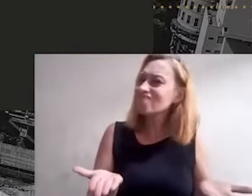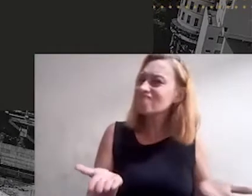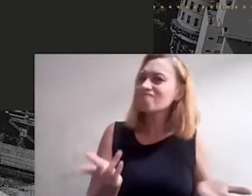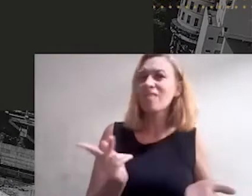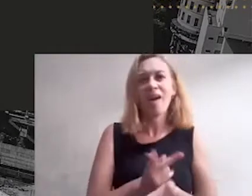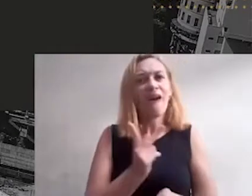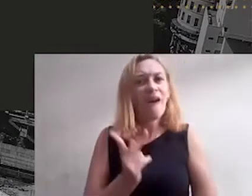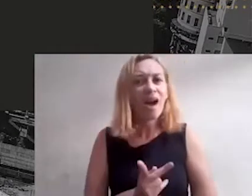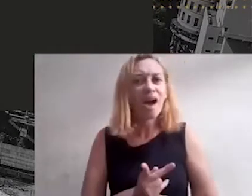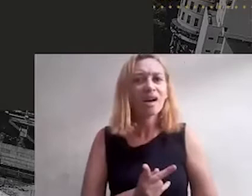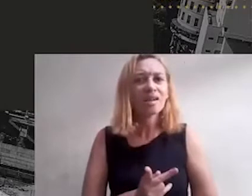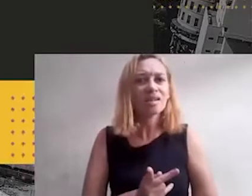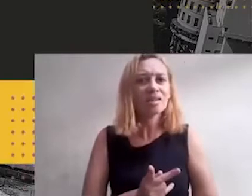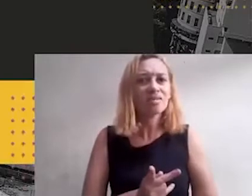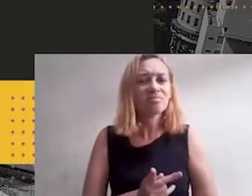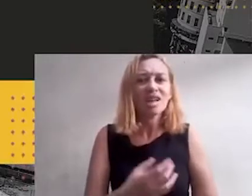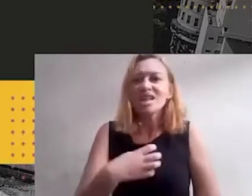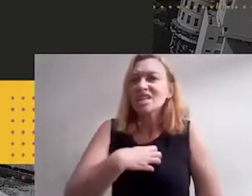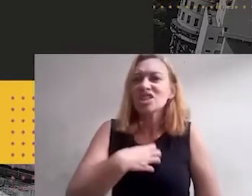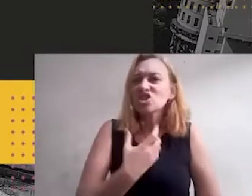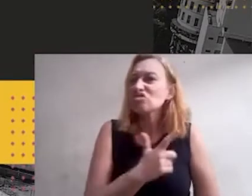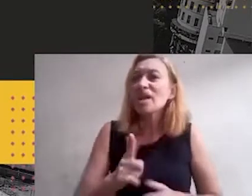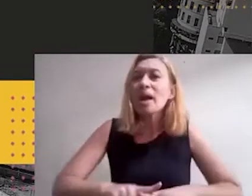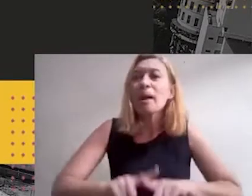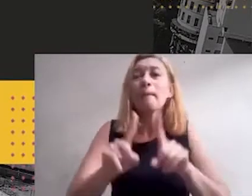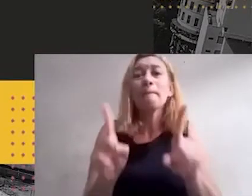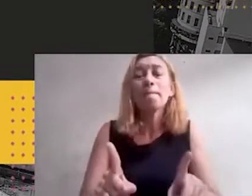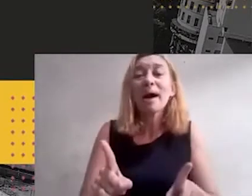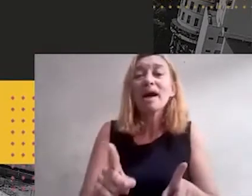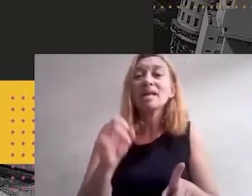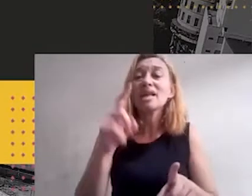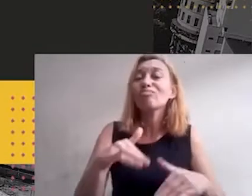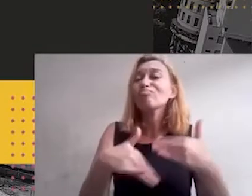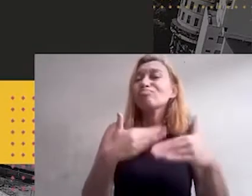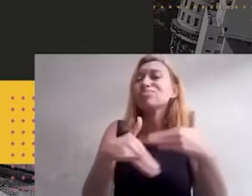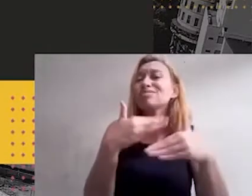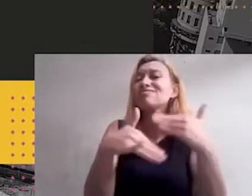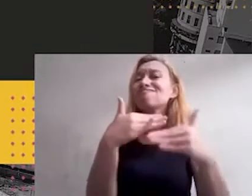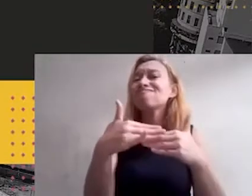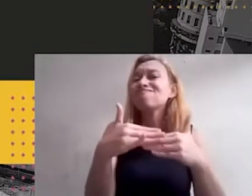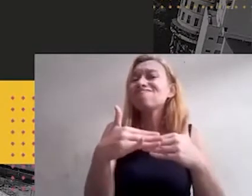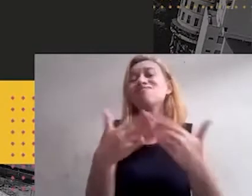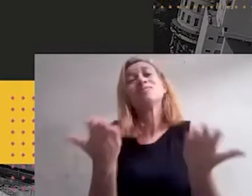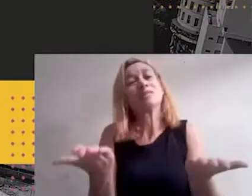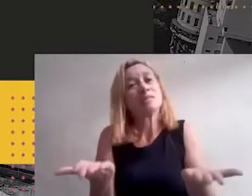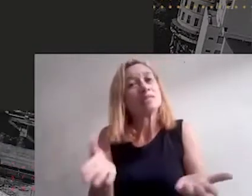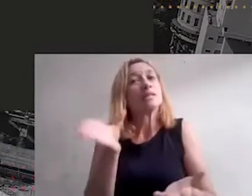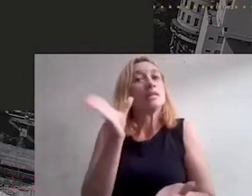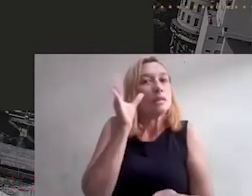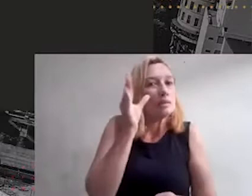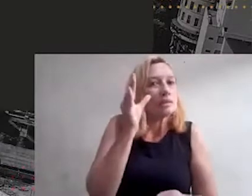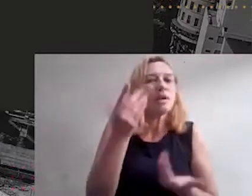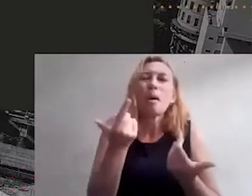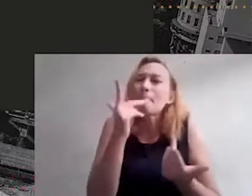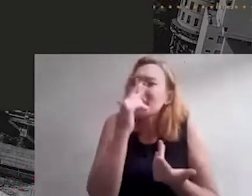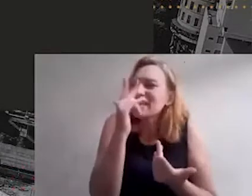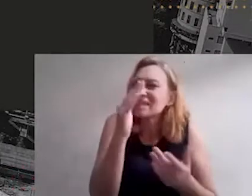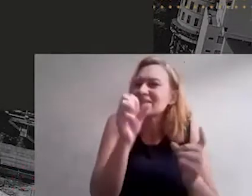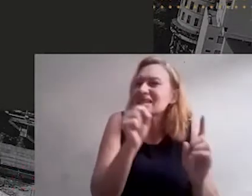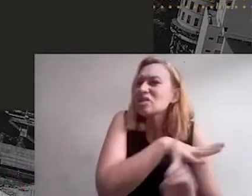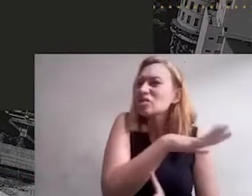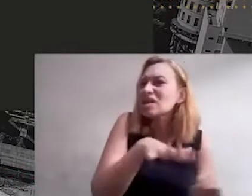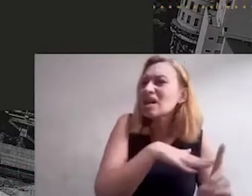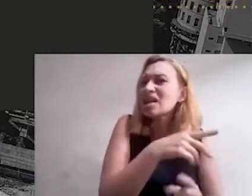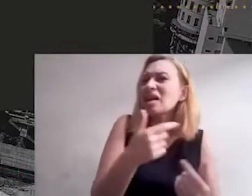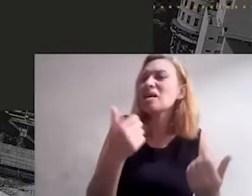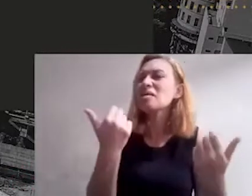Não faz sentido isso, mas é um processo curioso, parece que as sociedades precisam cometer os